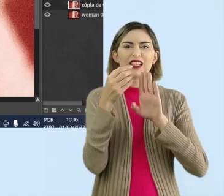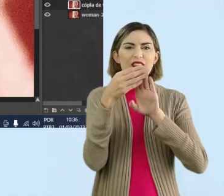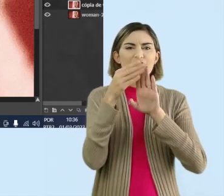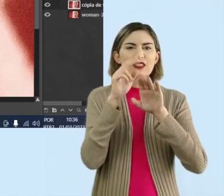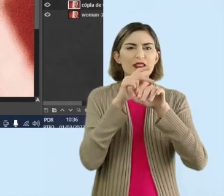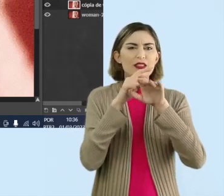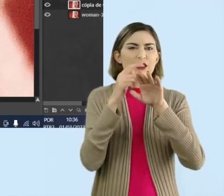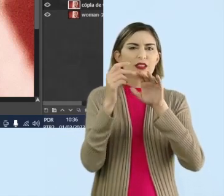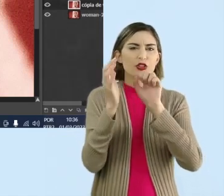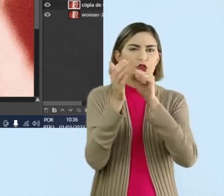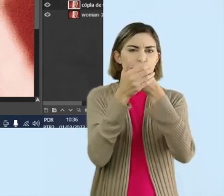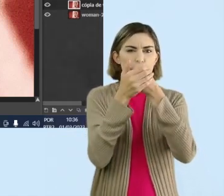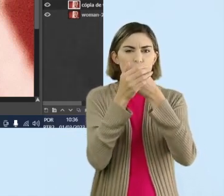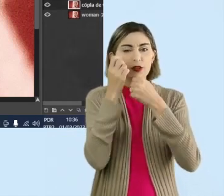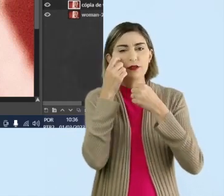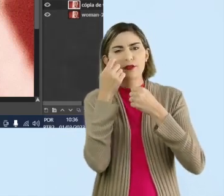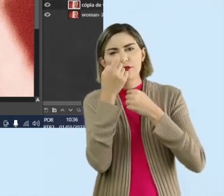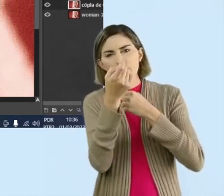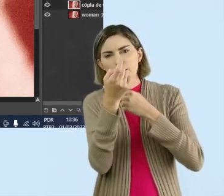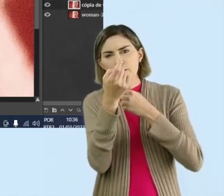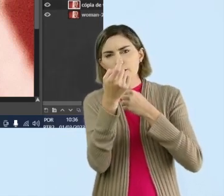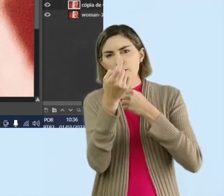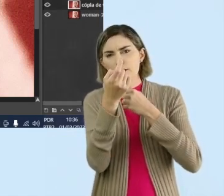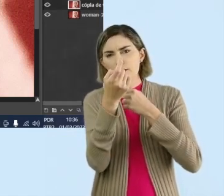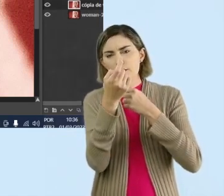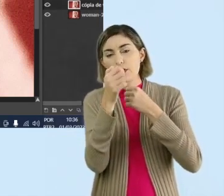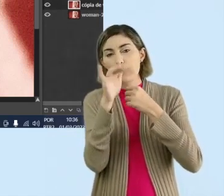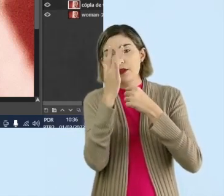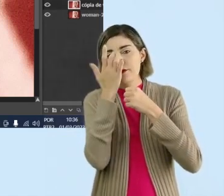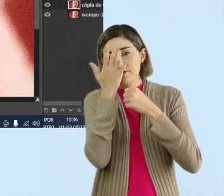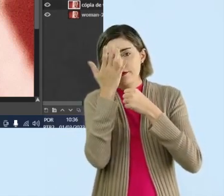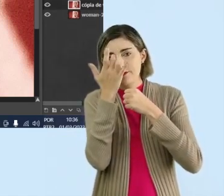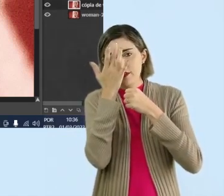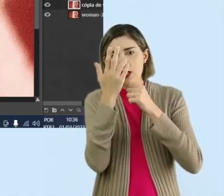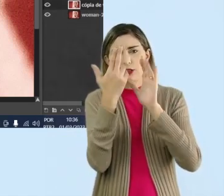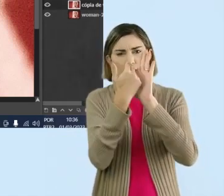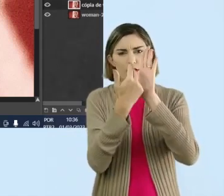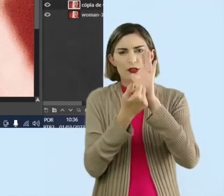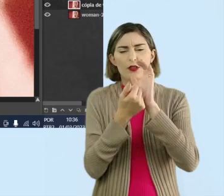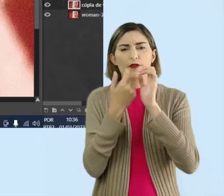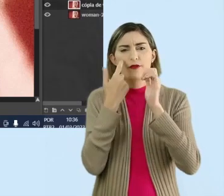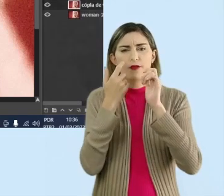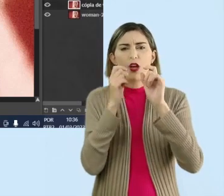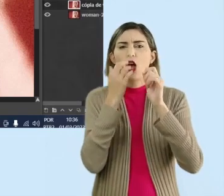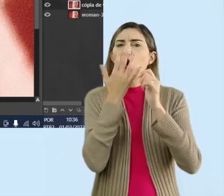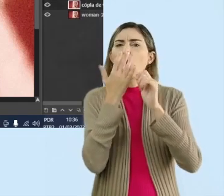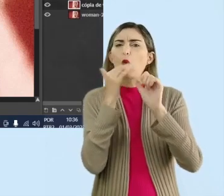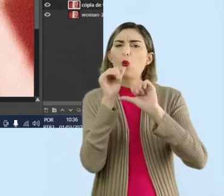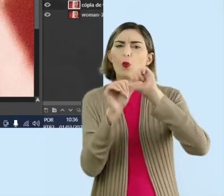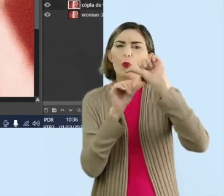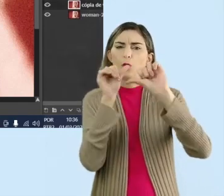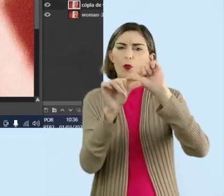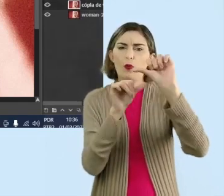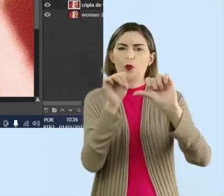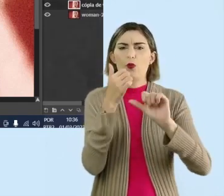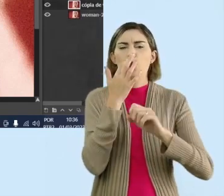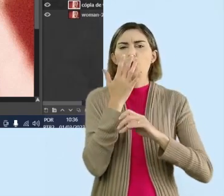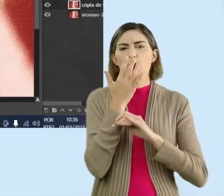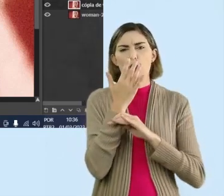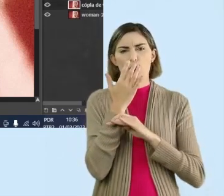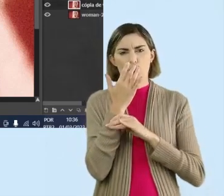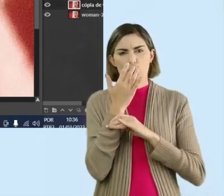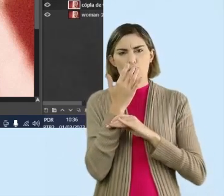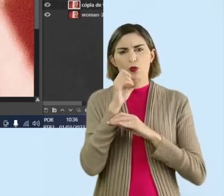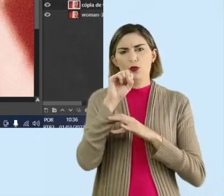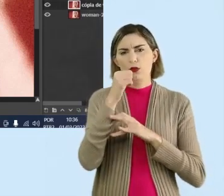Observe que esse é o modo mais fácil que tem. A gente vai diluindo a cor, a saturação da